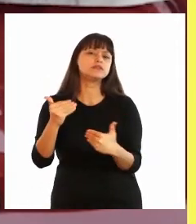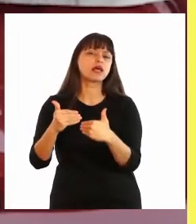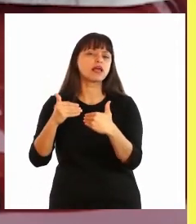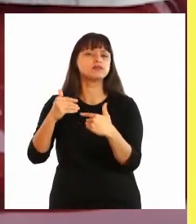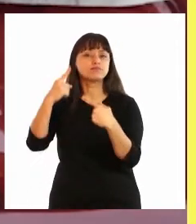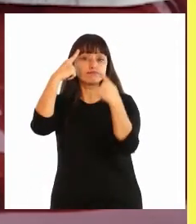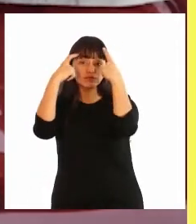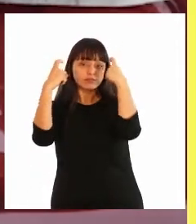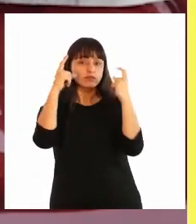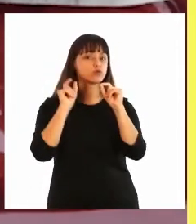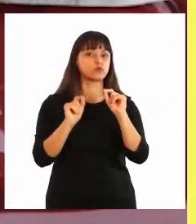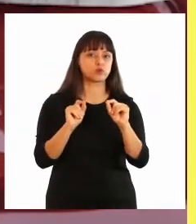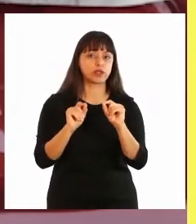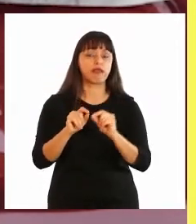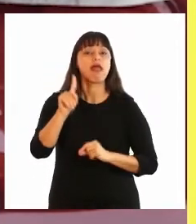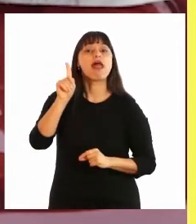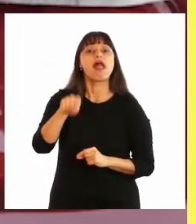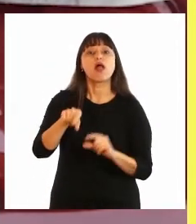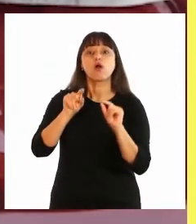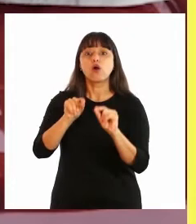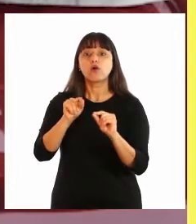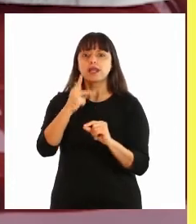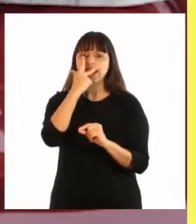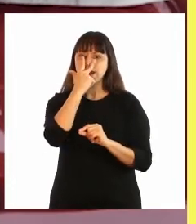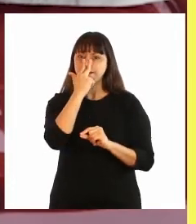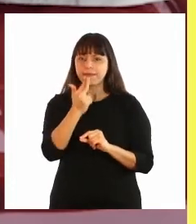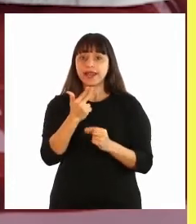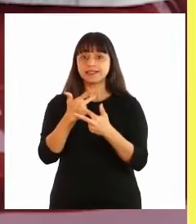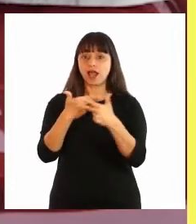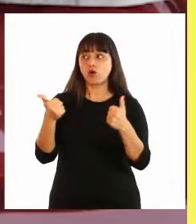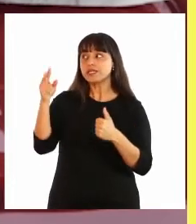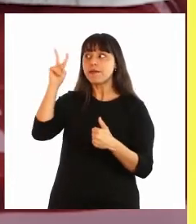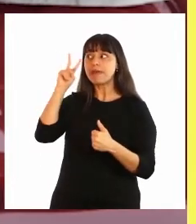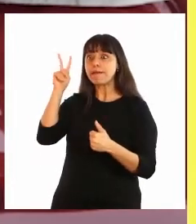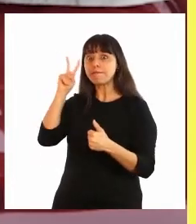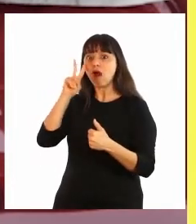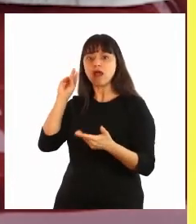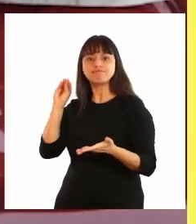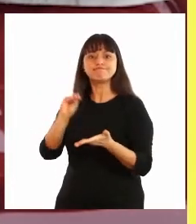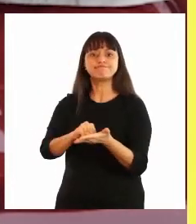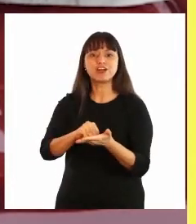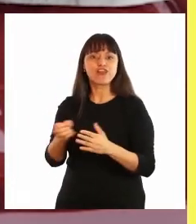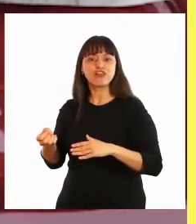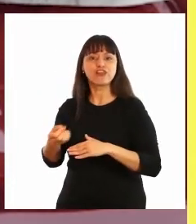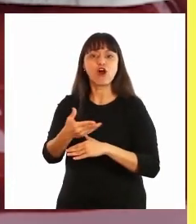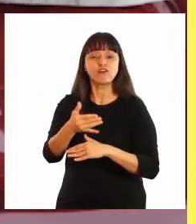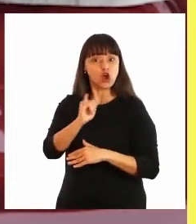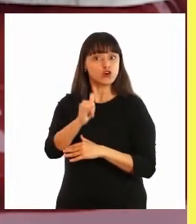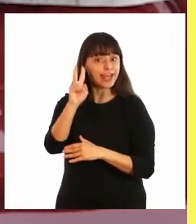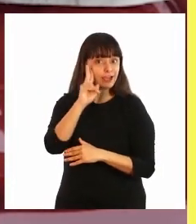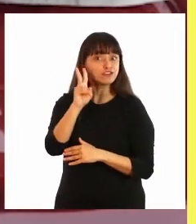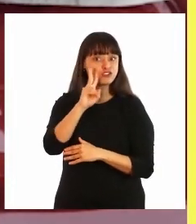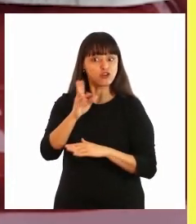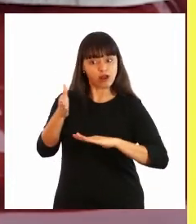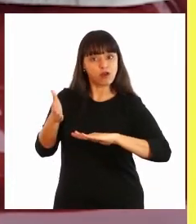muito relacionado com essa questão de atualizar uma memória e contar uma história presente, contemporânea,